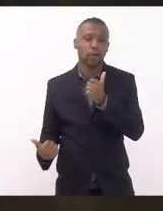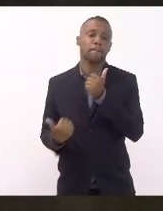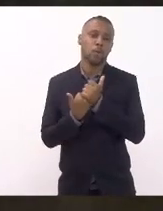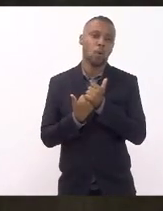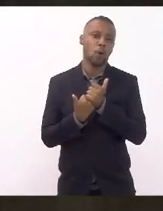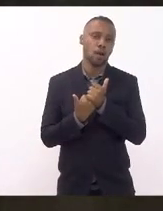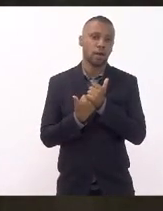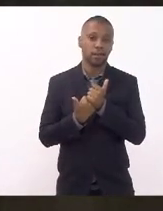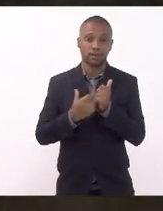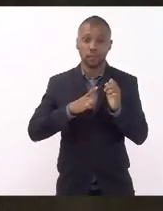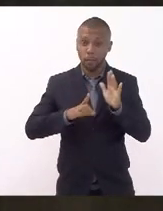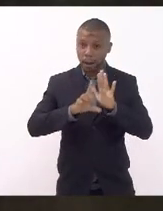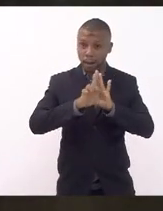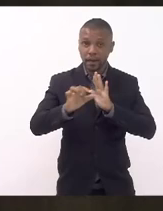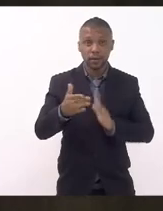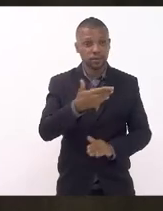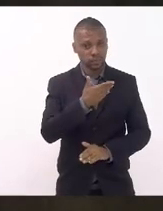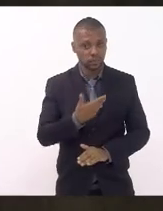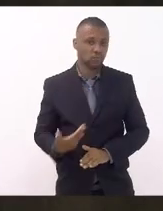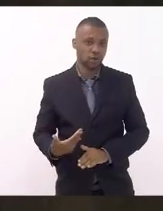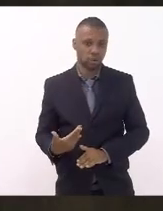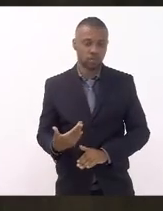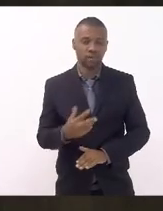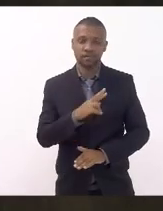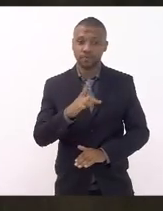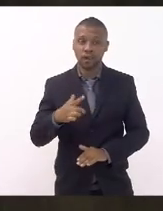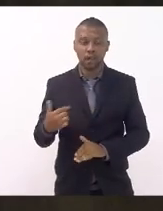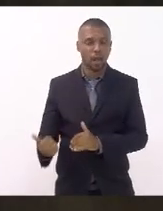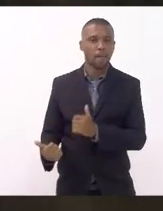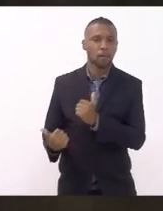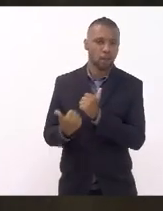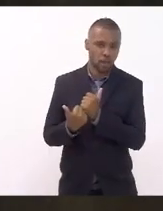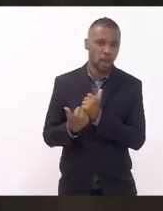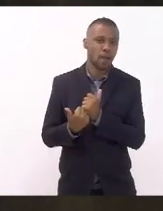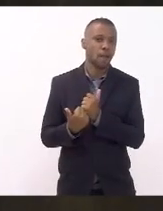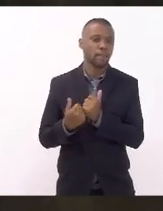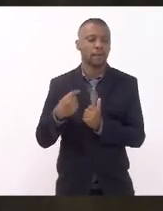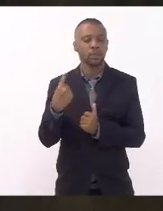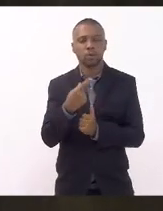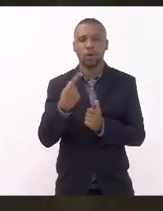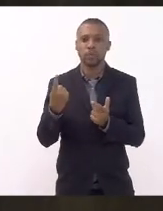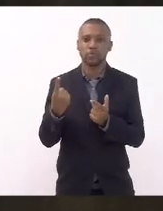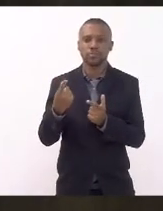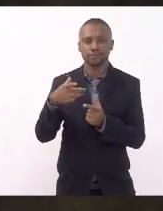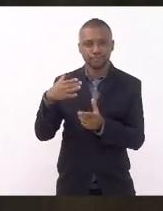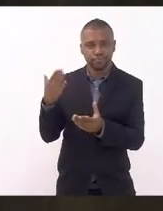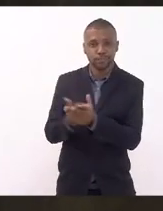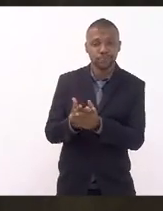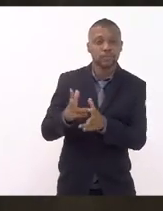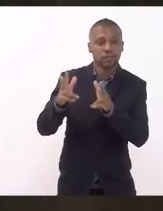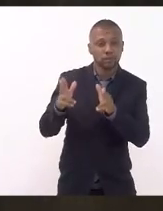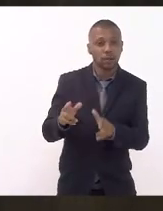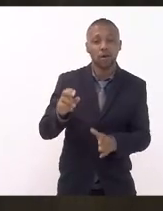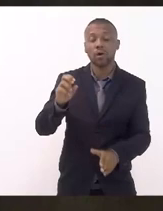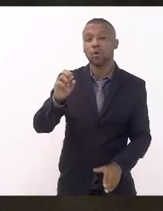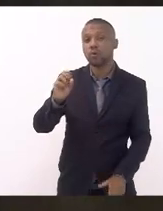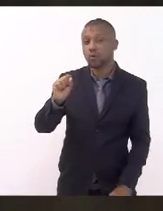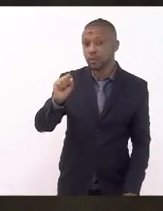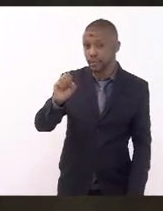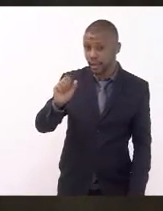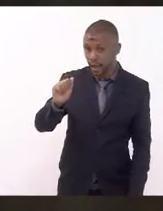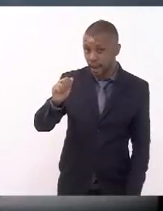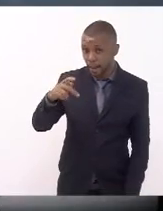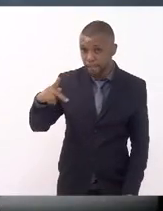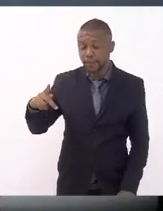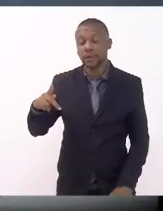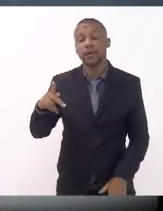jurídico, uma lei estadual, para realizarmos, no caso da SEAP, o TAFão, no caso dos bombeiros,